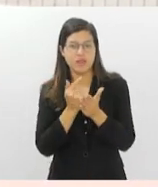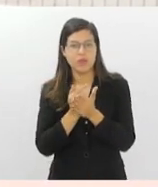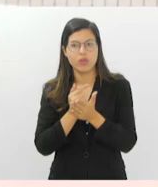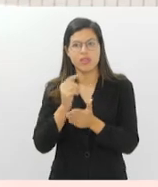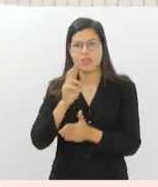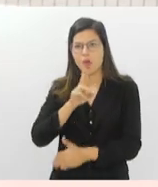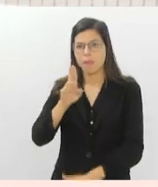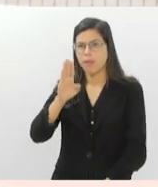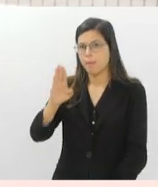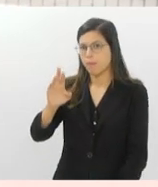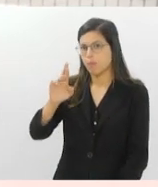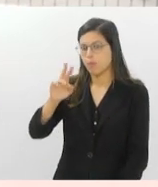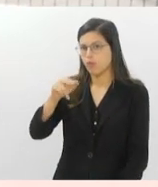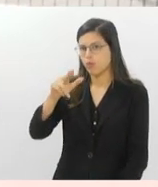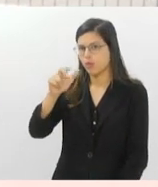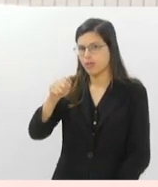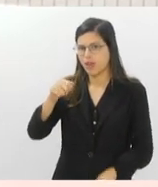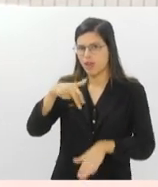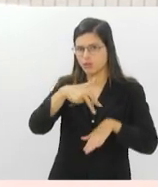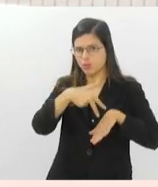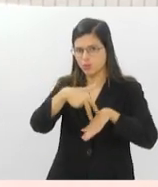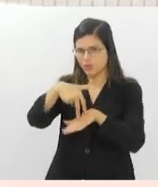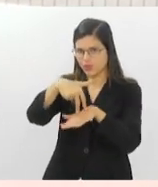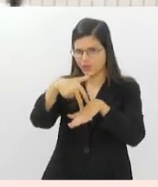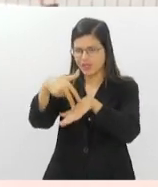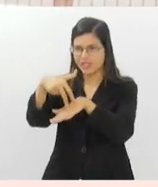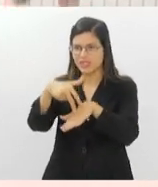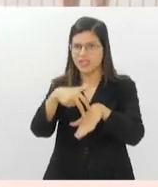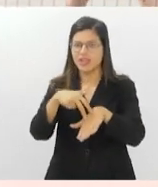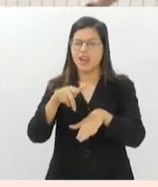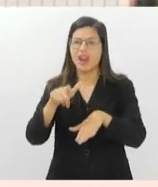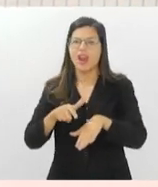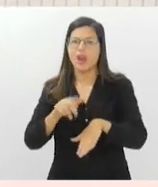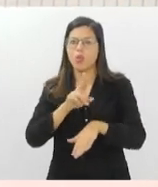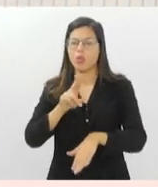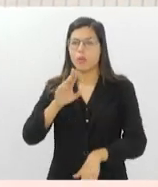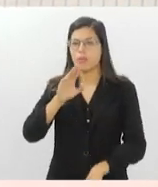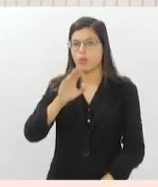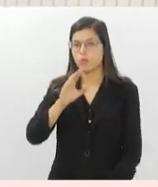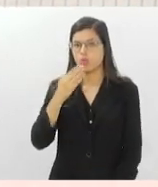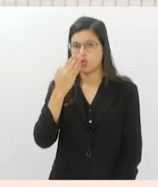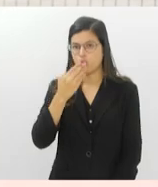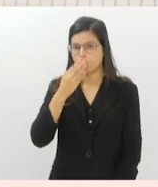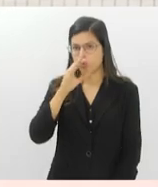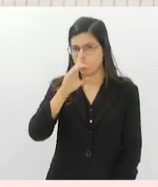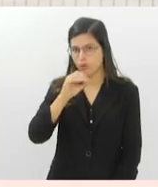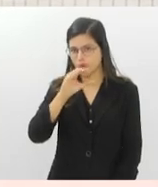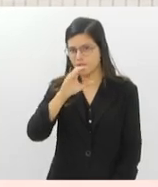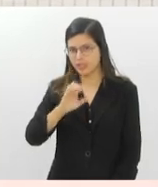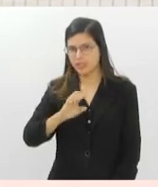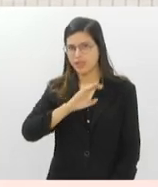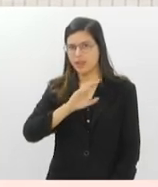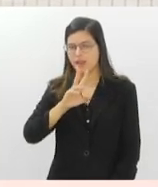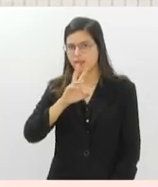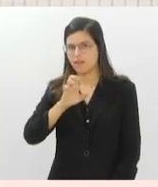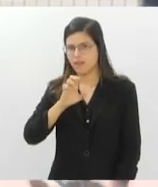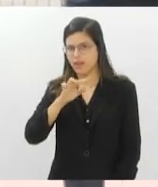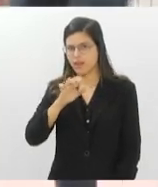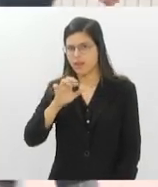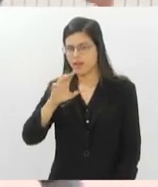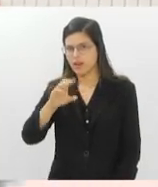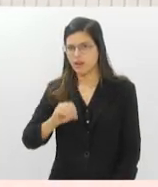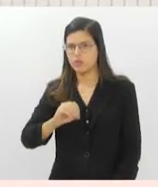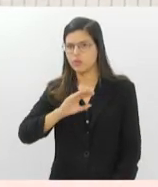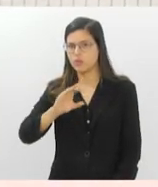que depois virou filme, foi famoso. O livro é O Doce Veneno do Escorpião. Ele virou um best-seller, vendeu milhões